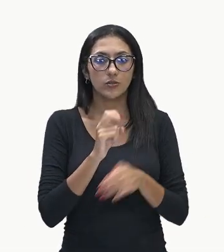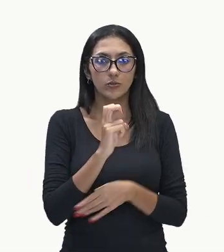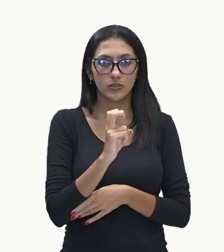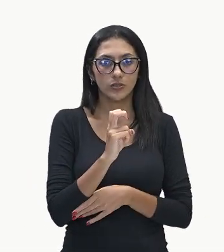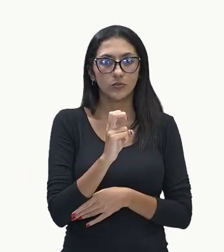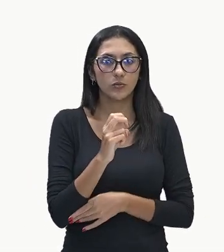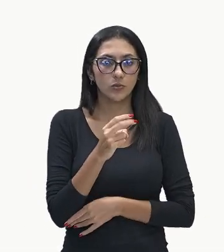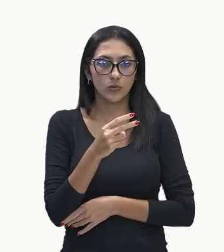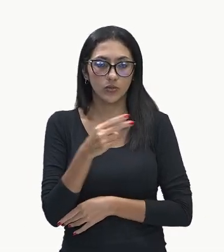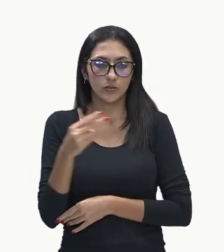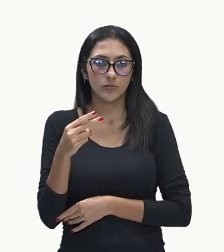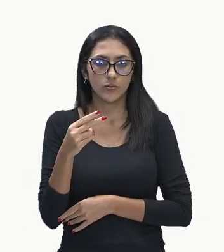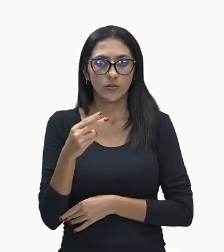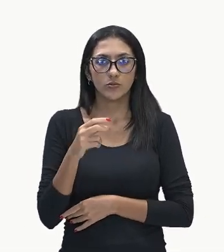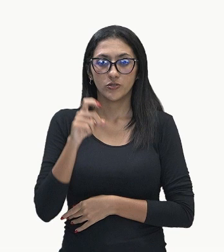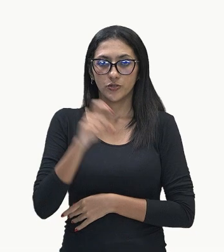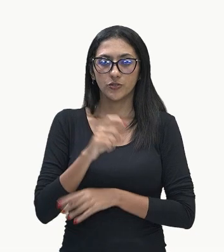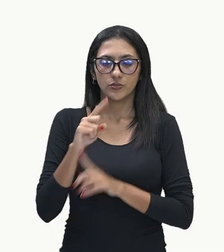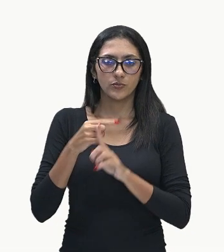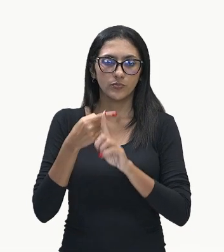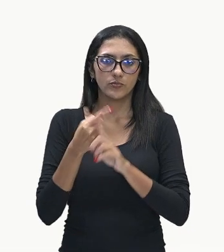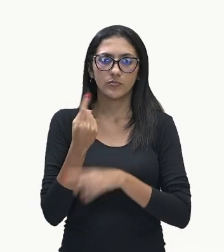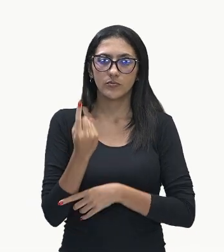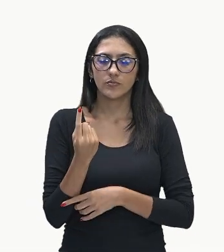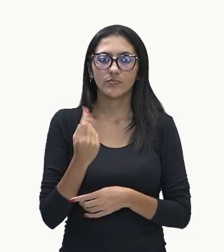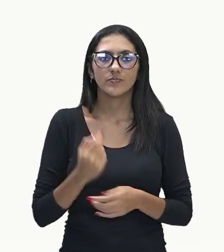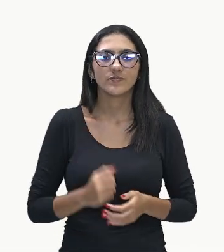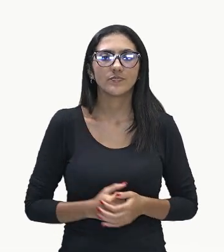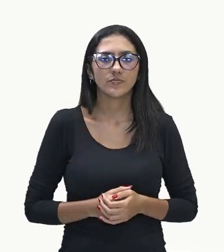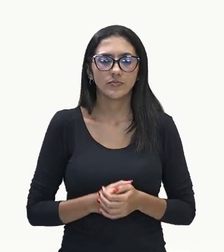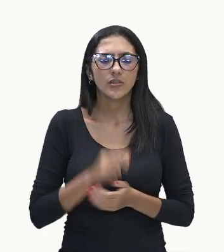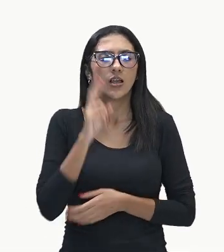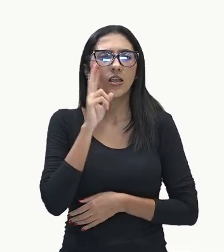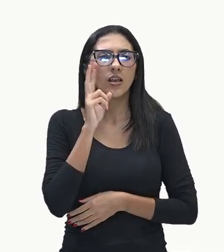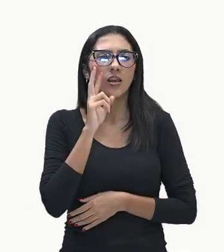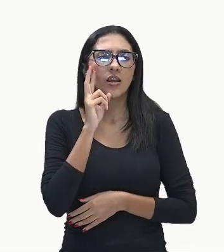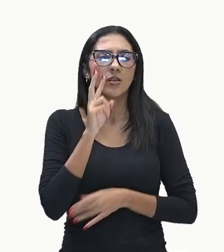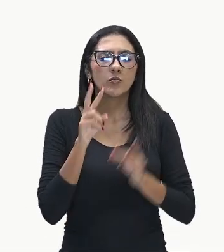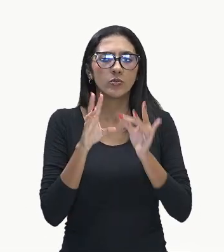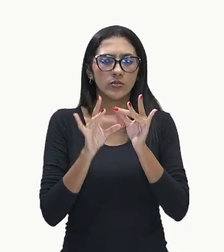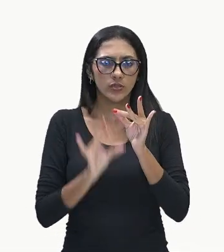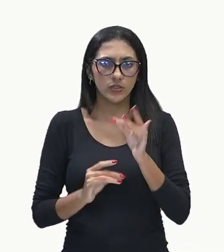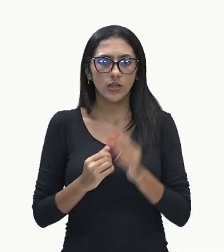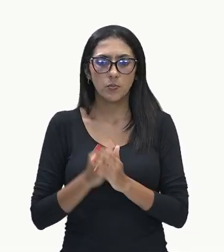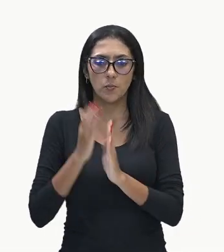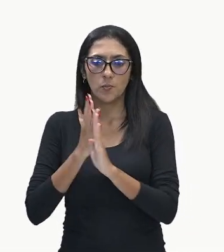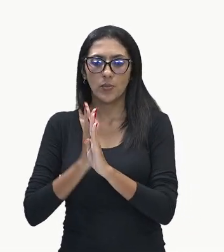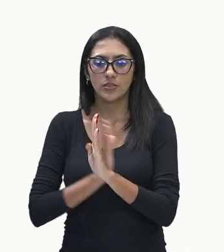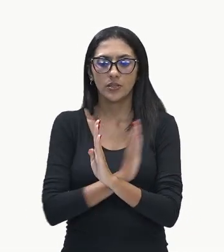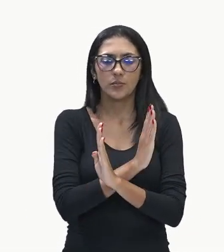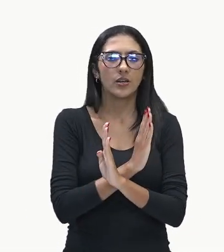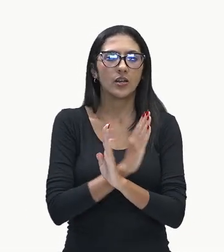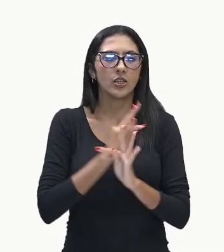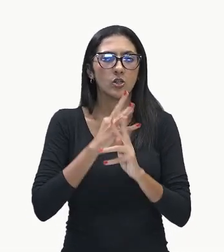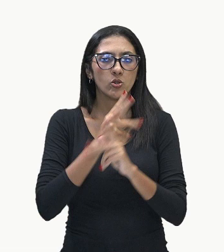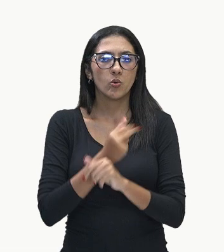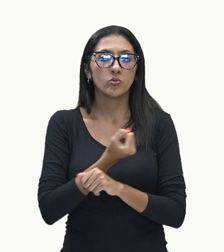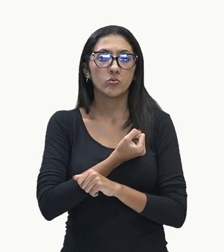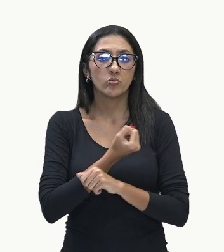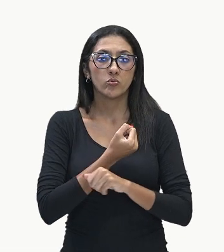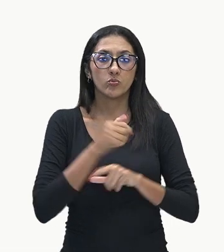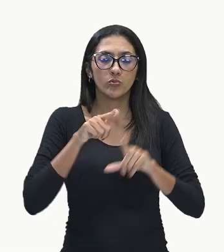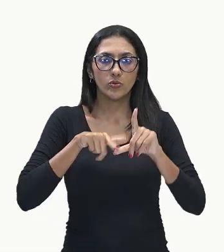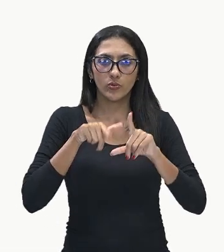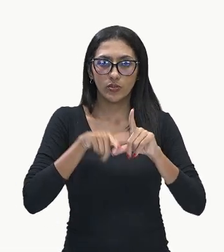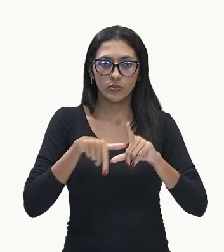1. Primeiro passo, qual é? Colocar no primeiro membro todos os termos que possuem incógnita. Então, você